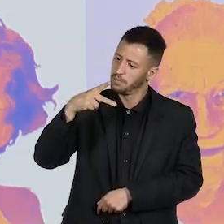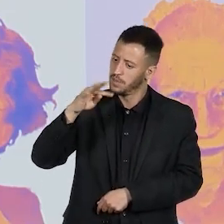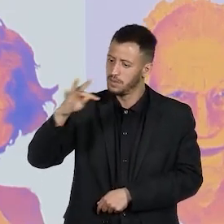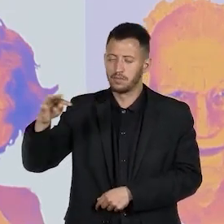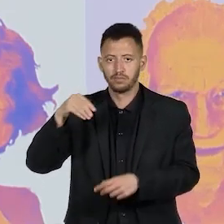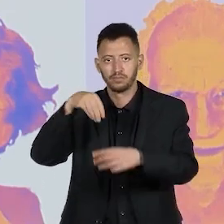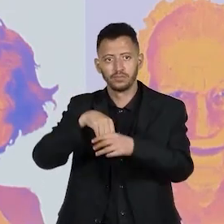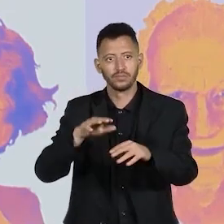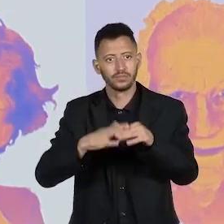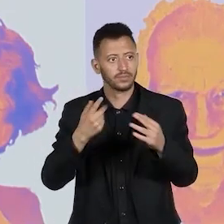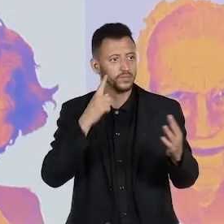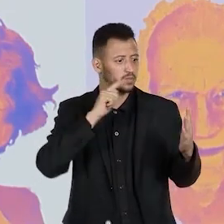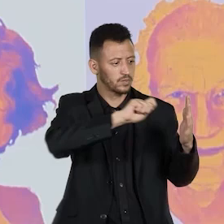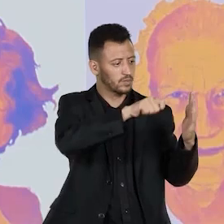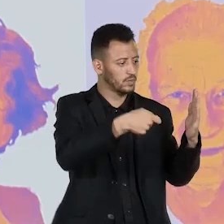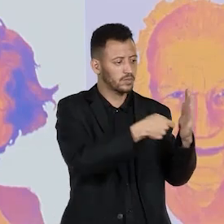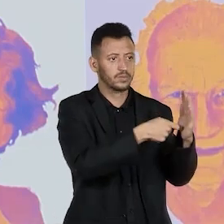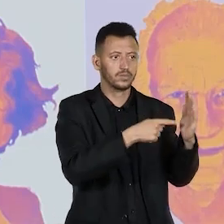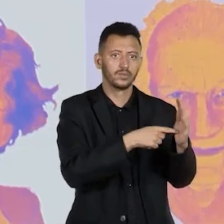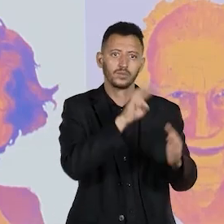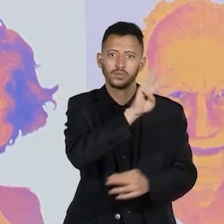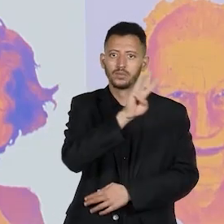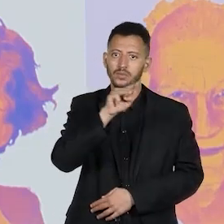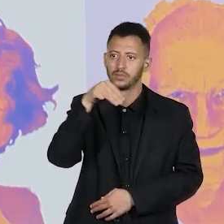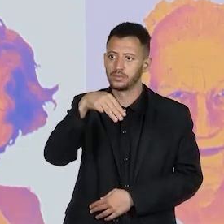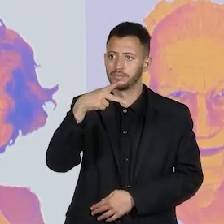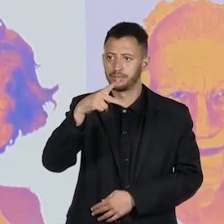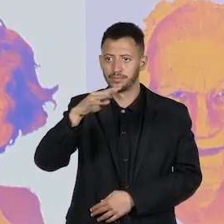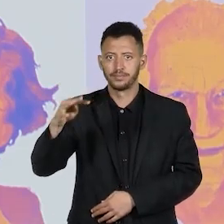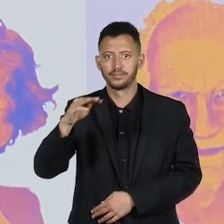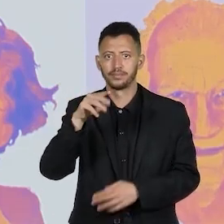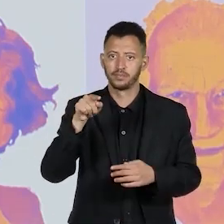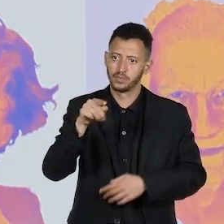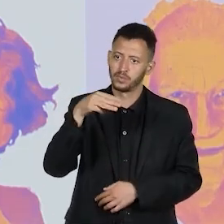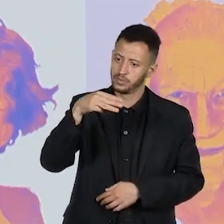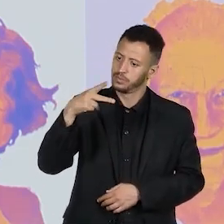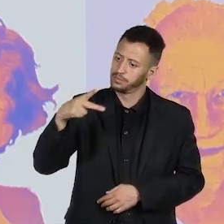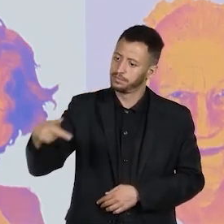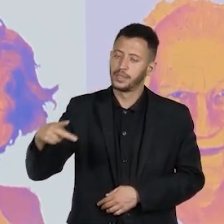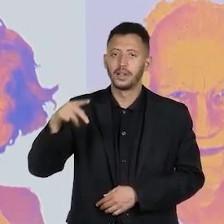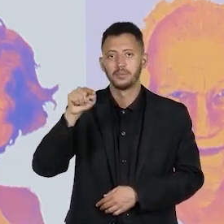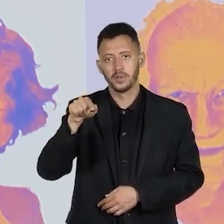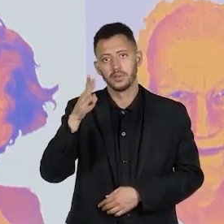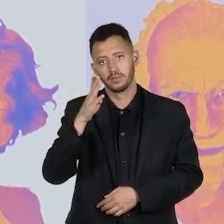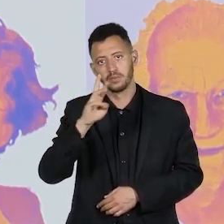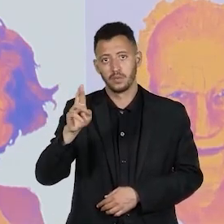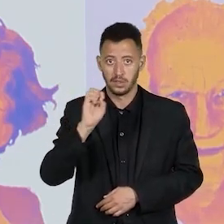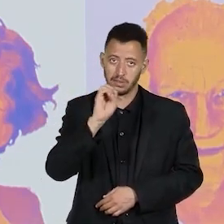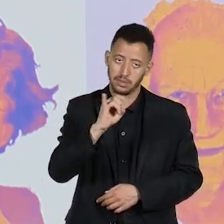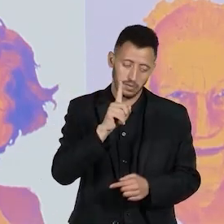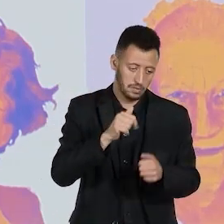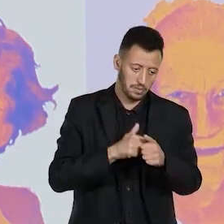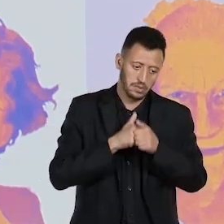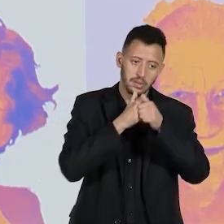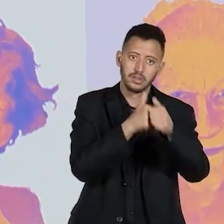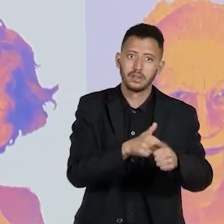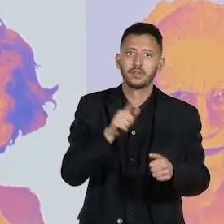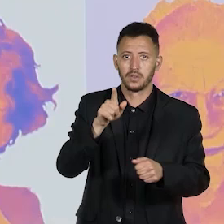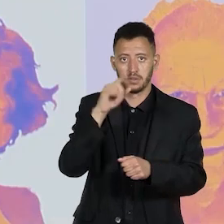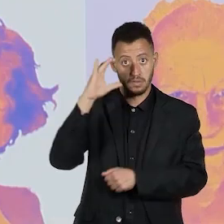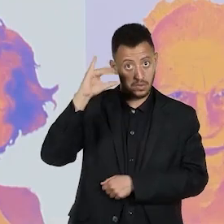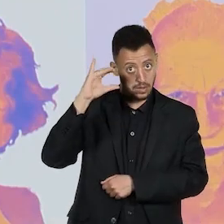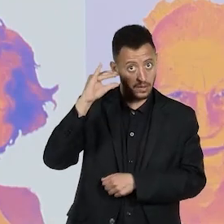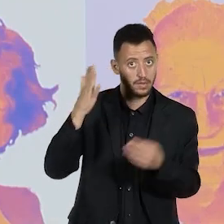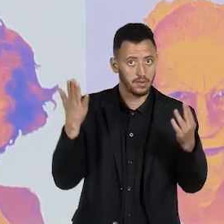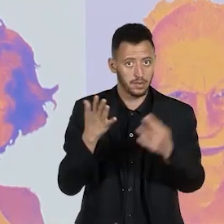ip.cit.trabalho.gov.br ou ao MPT por meio do botão Denuncie no site mpt.mp.br. E se você ainda não